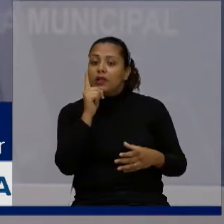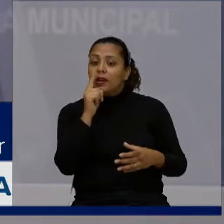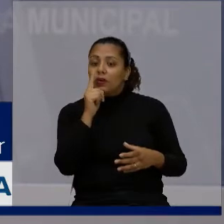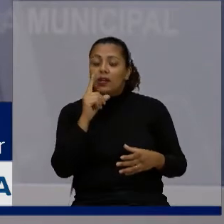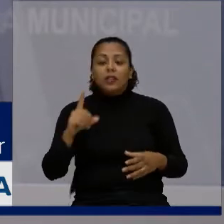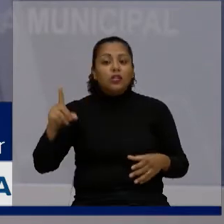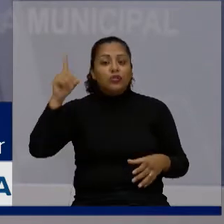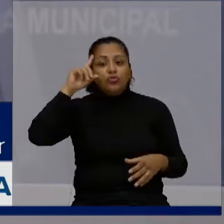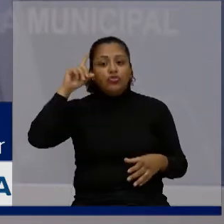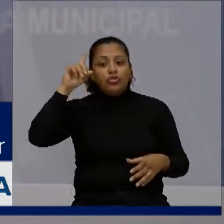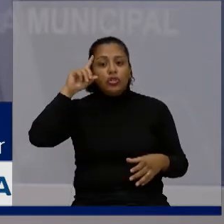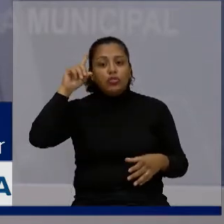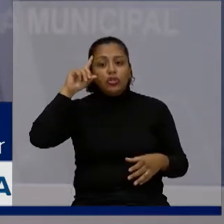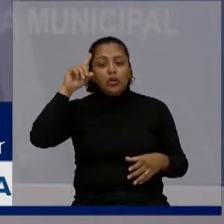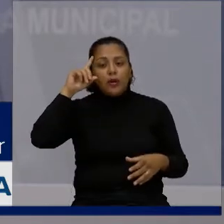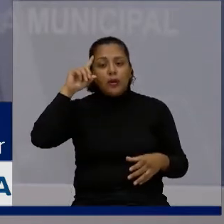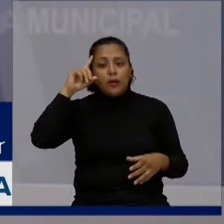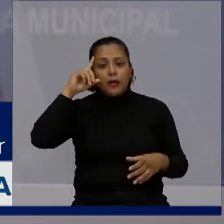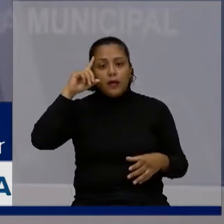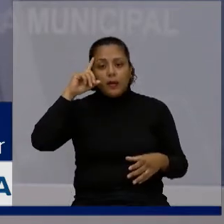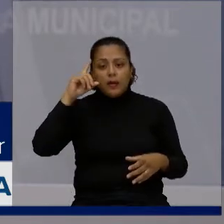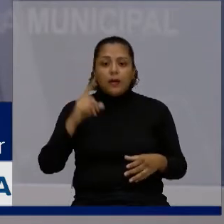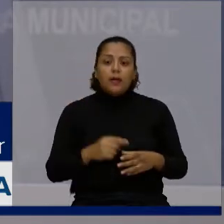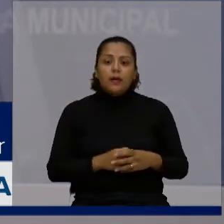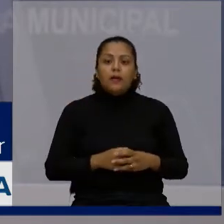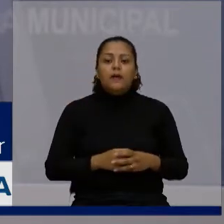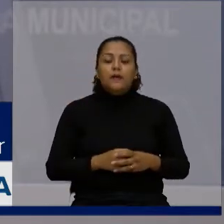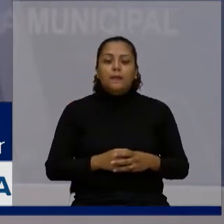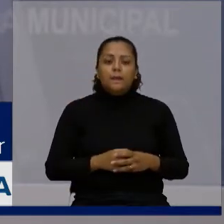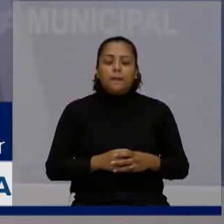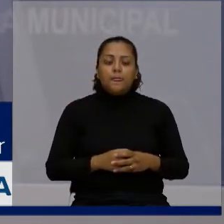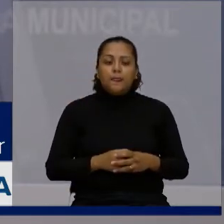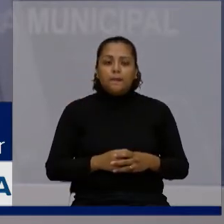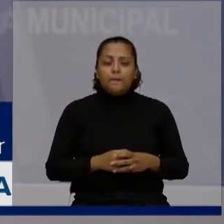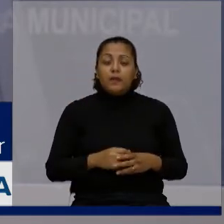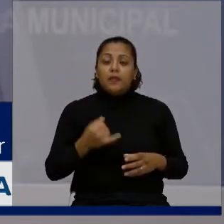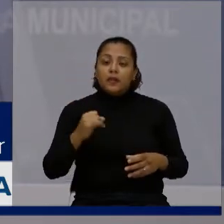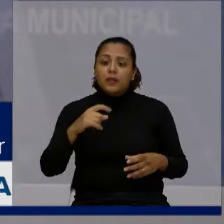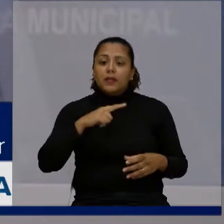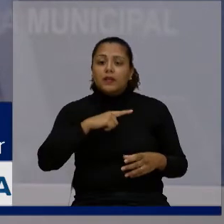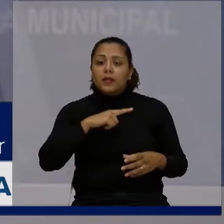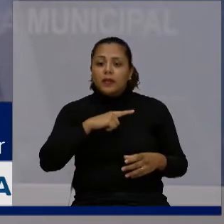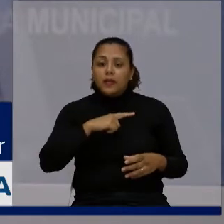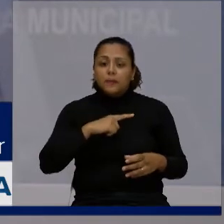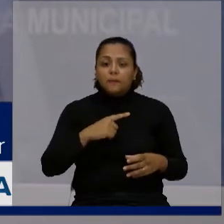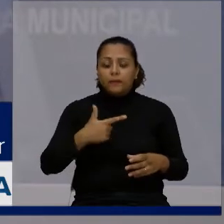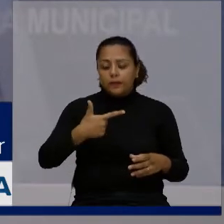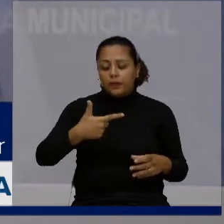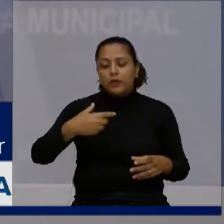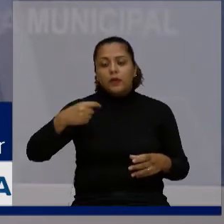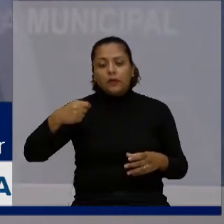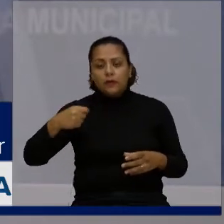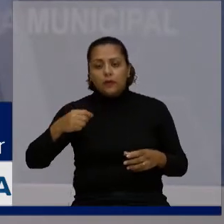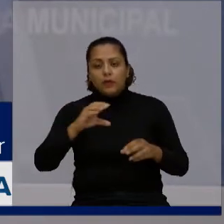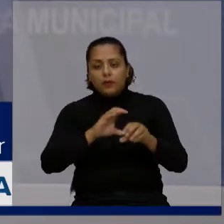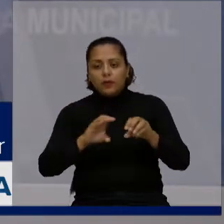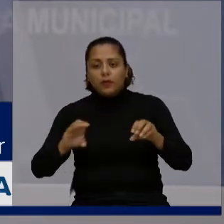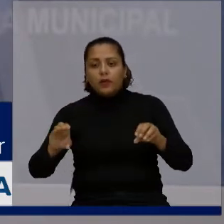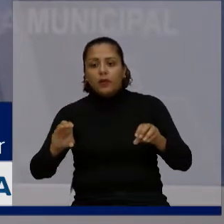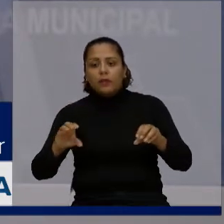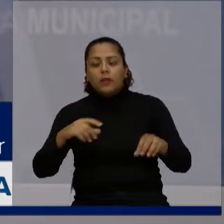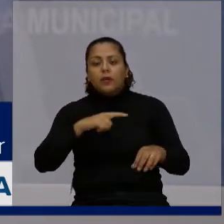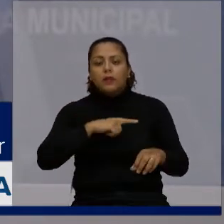dia, por ramal. Se nós temos 20 ramais por cada quilômetro, nós